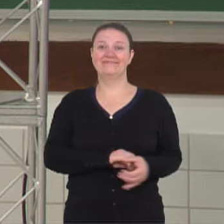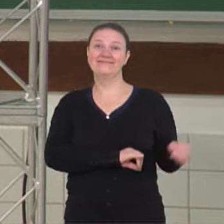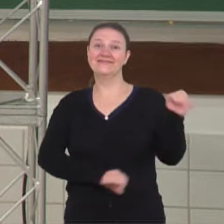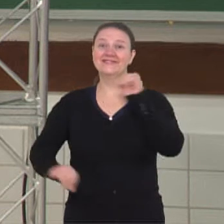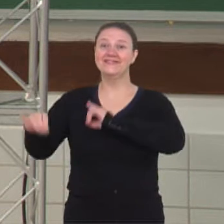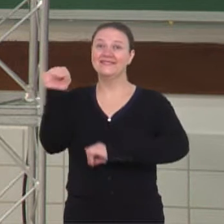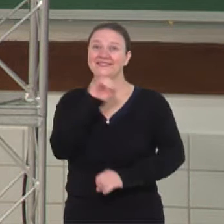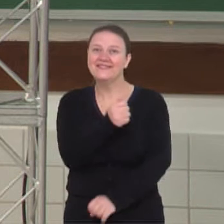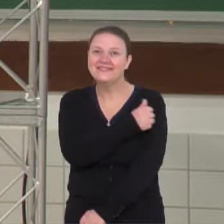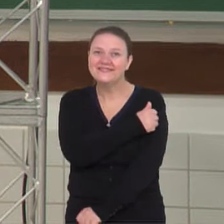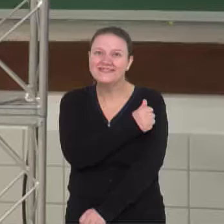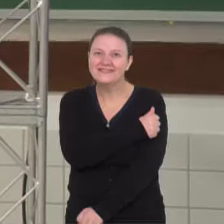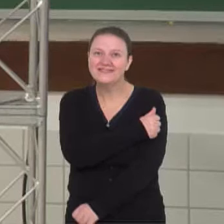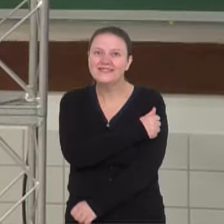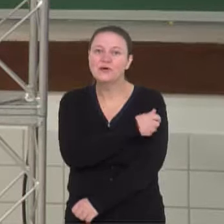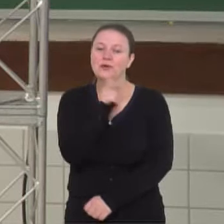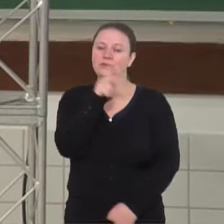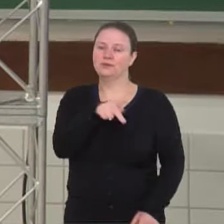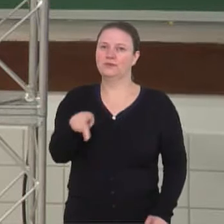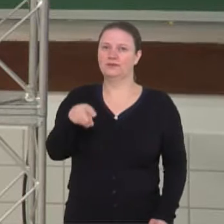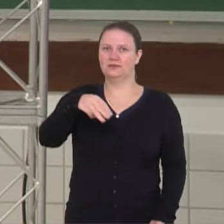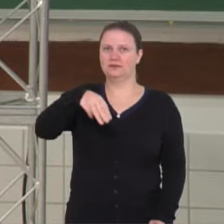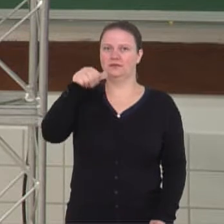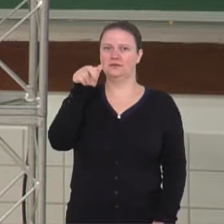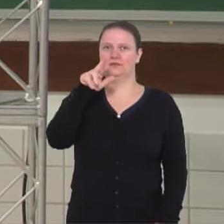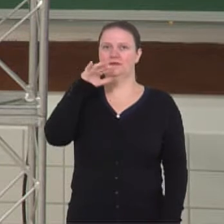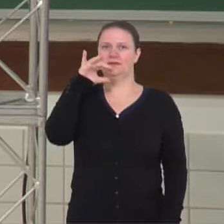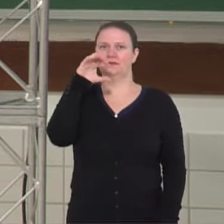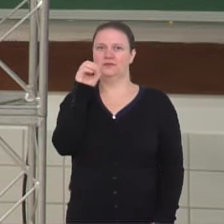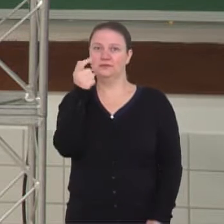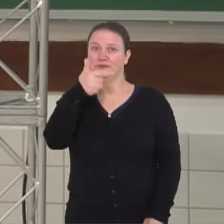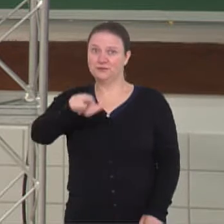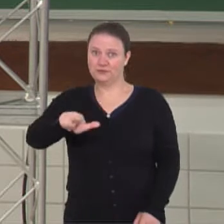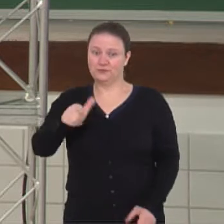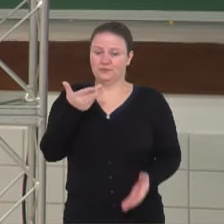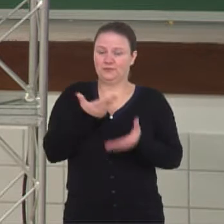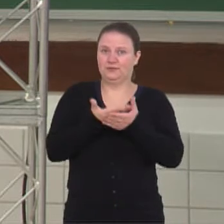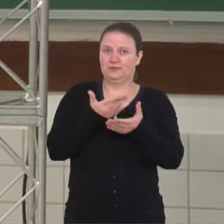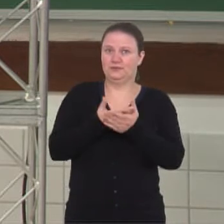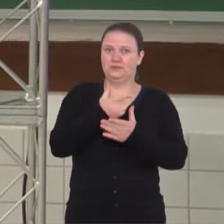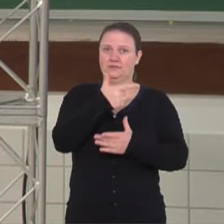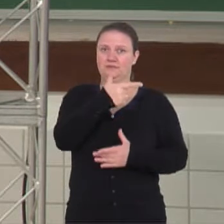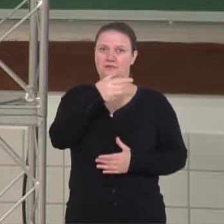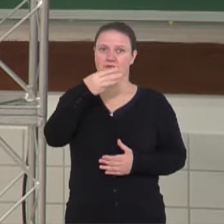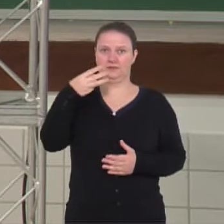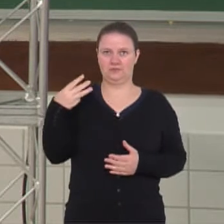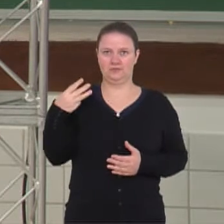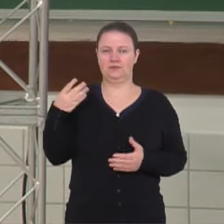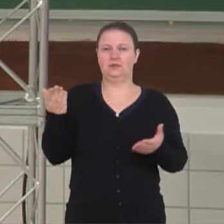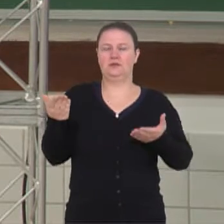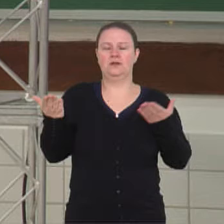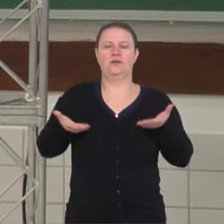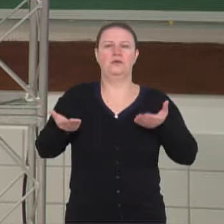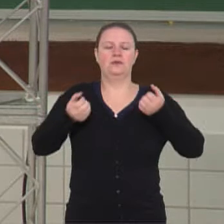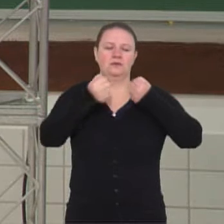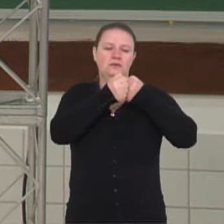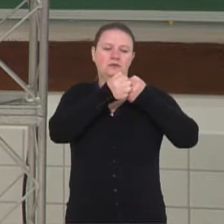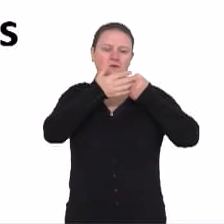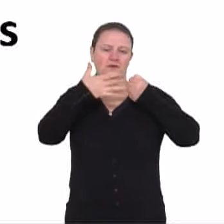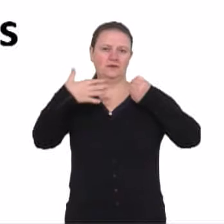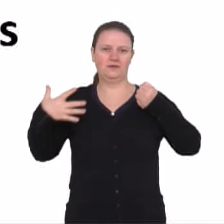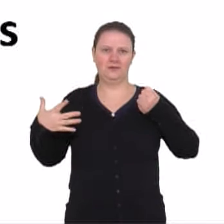Olá, turma. Professor Márcio novamente com vocês. Vamos agora à aula de número 23, falar da decomposição de